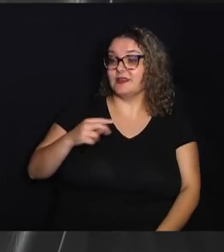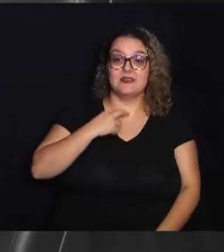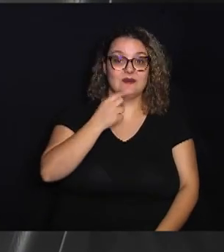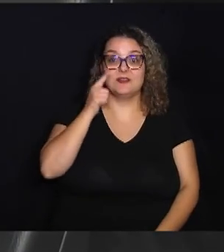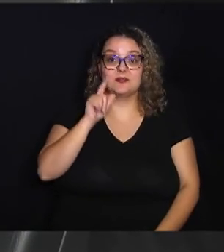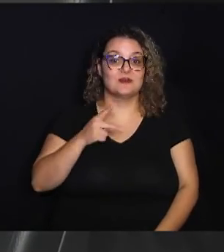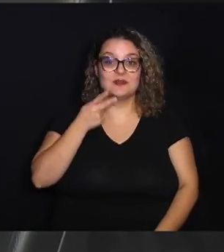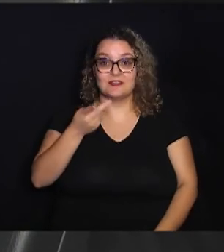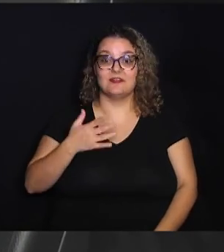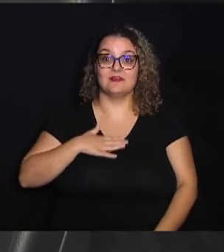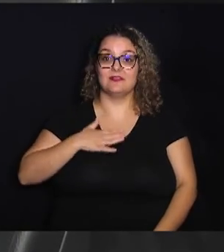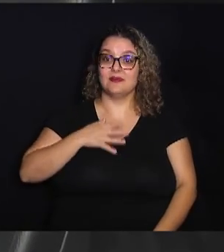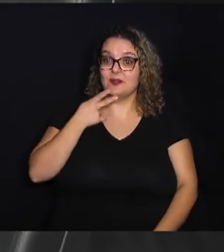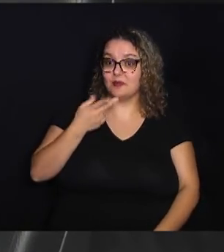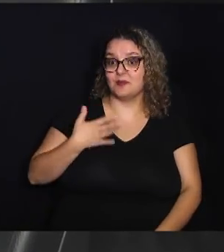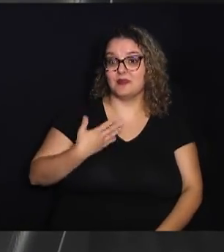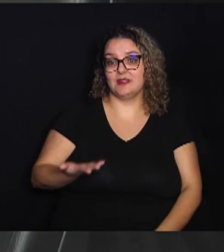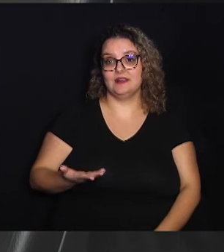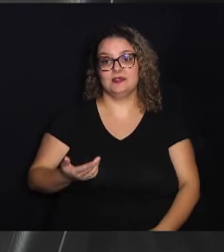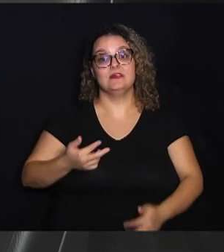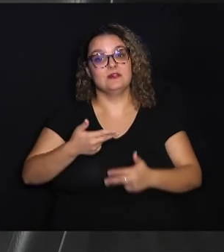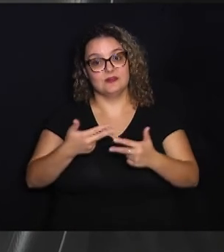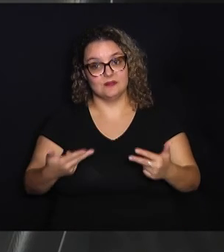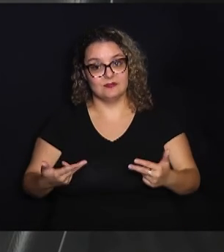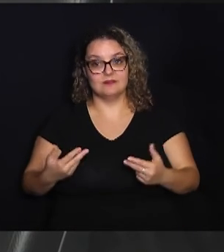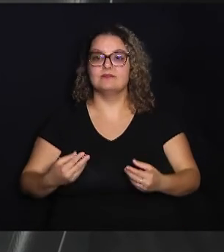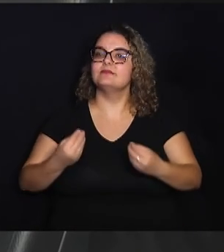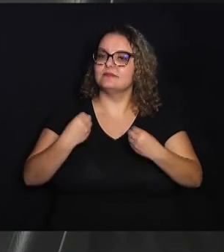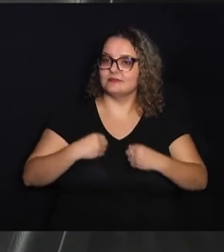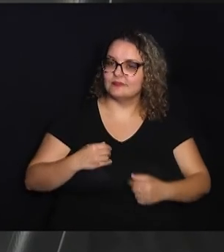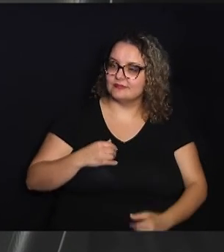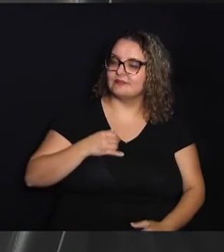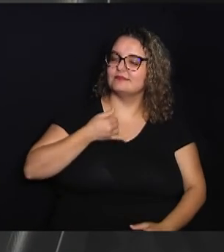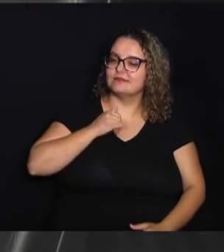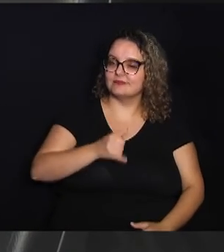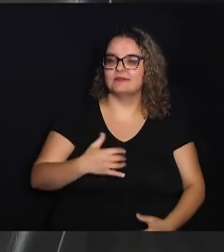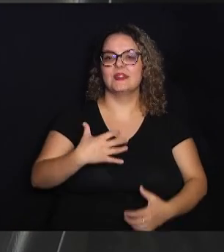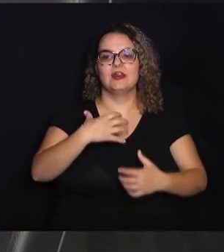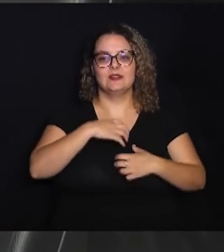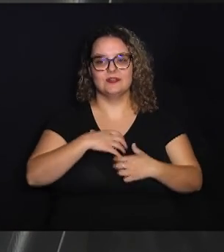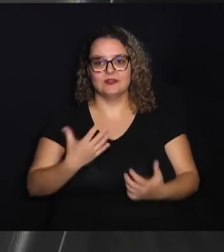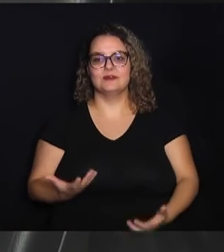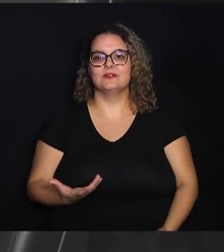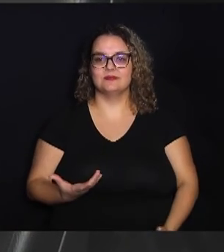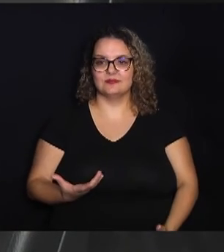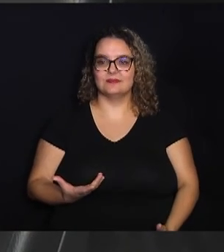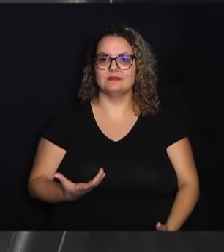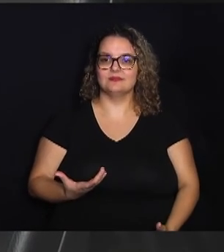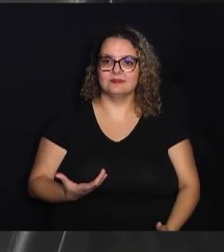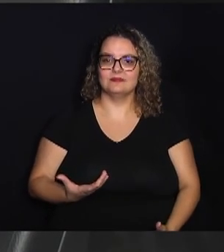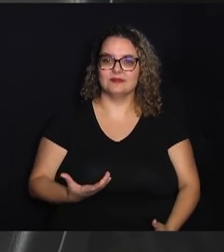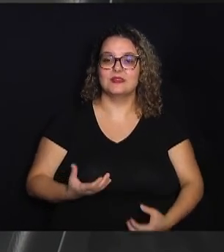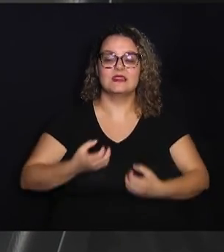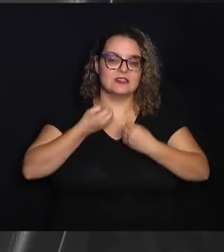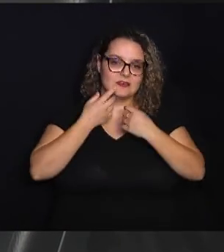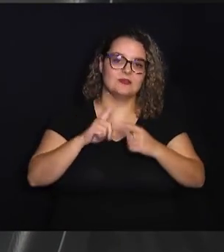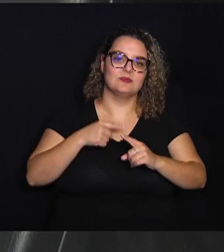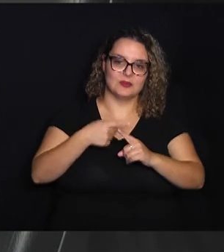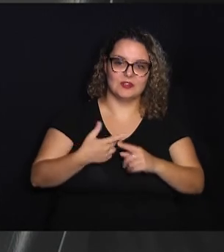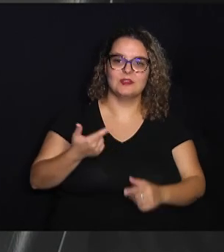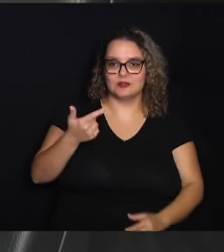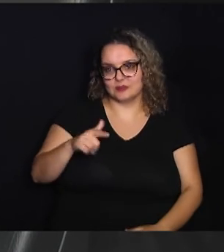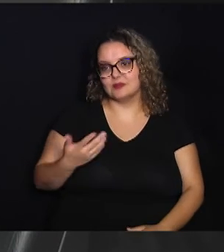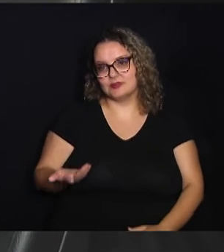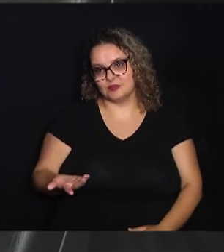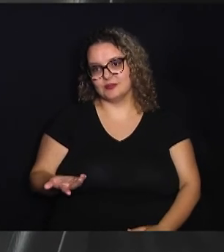falar, fala por mim lá. Então são coisas assim que me dão uma energia, me dão um sentimento de que está sendo positivo e que eu devo continuar.